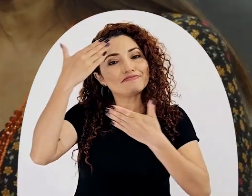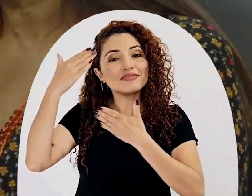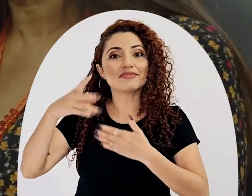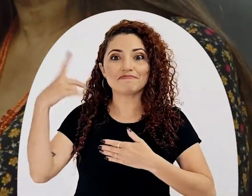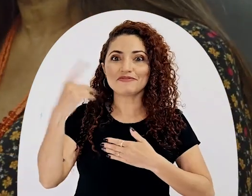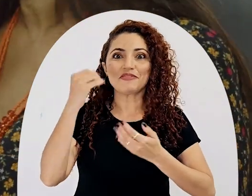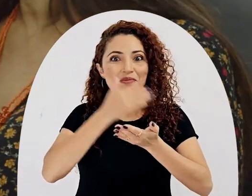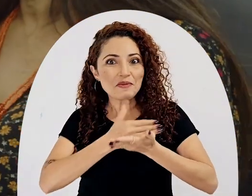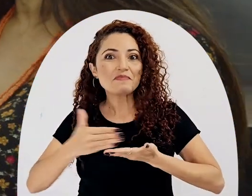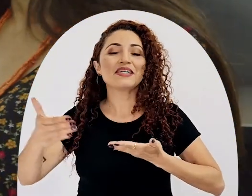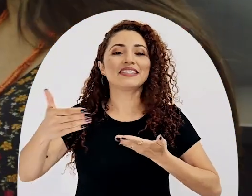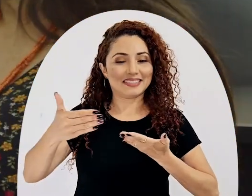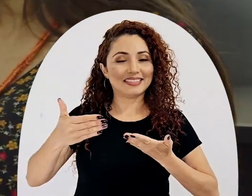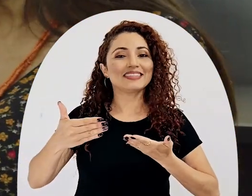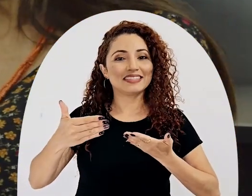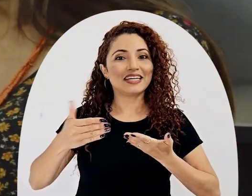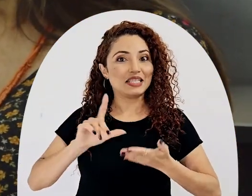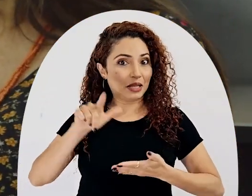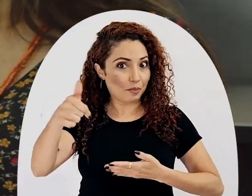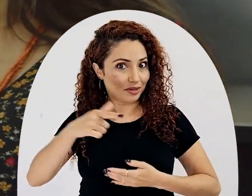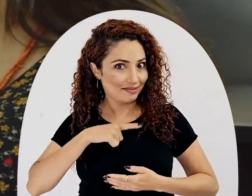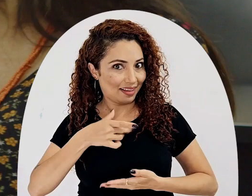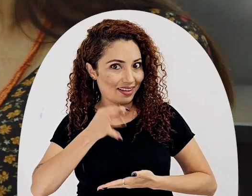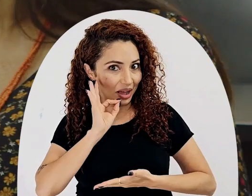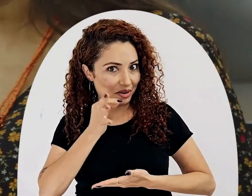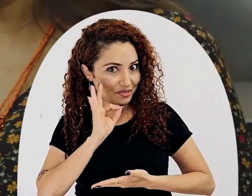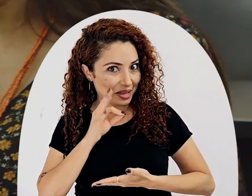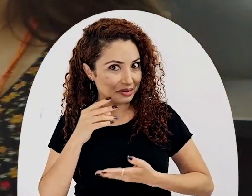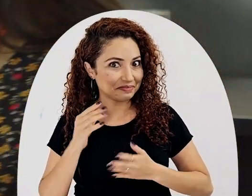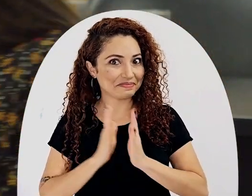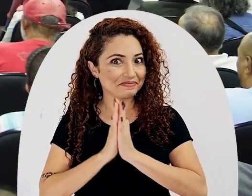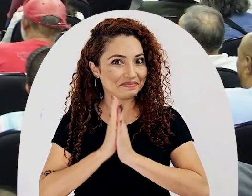porque depois também tem café.